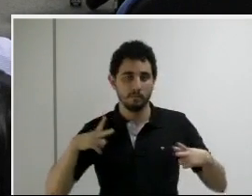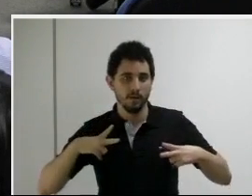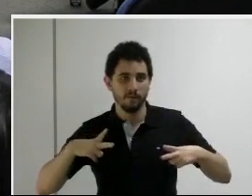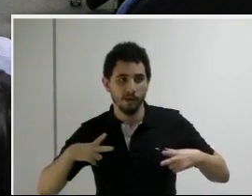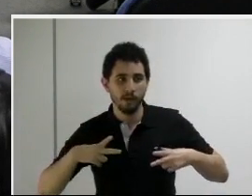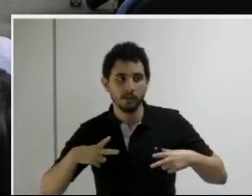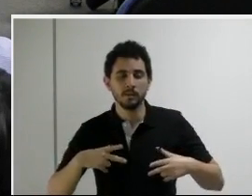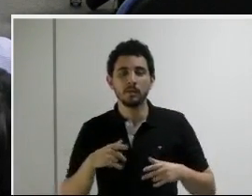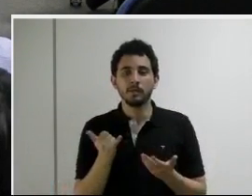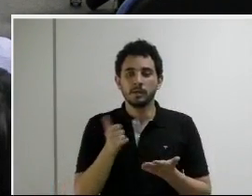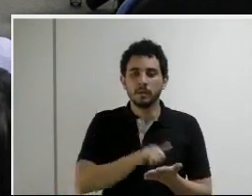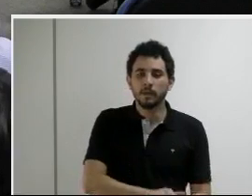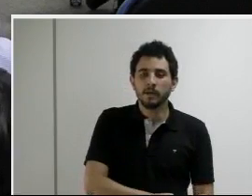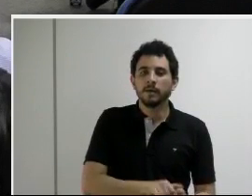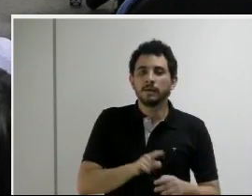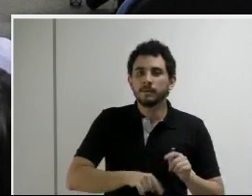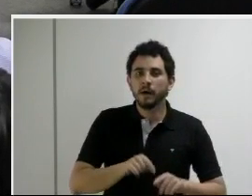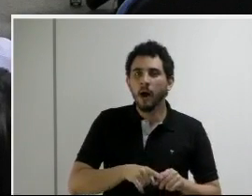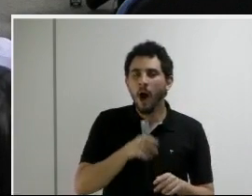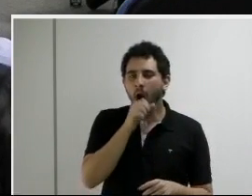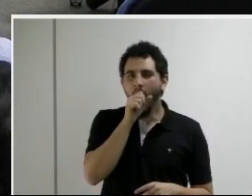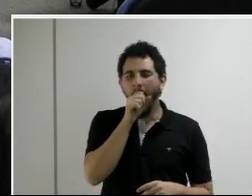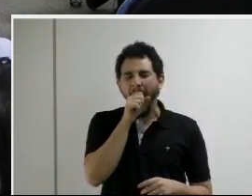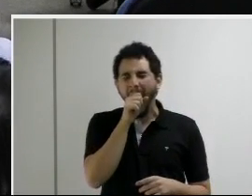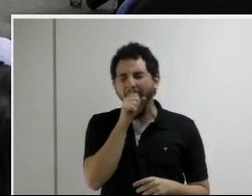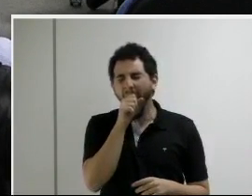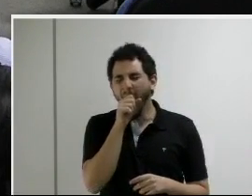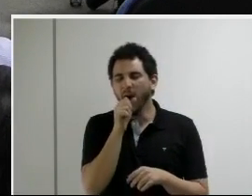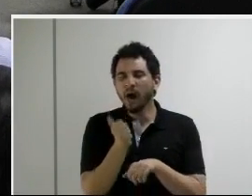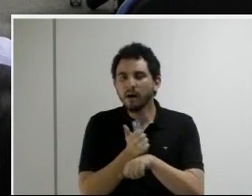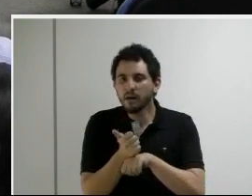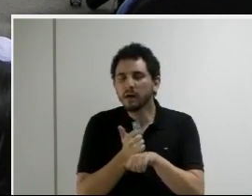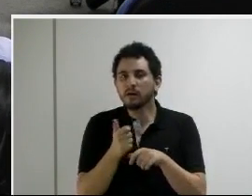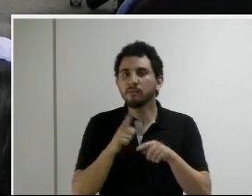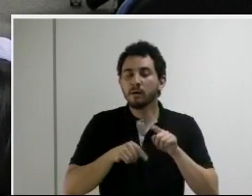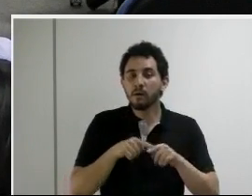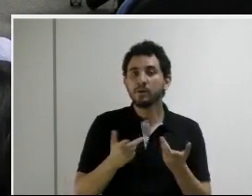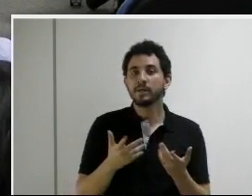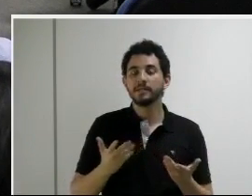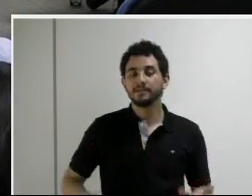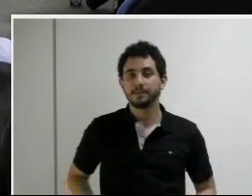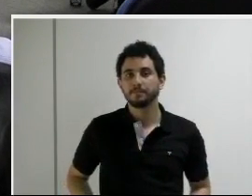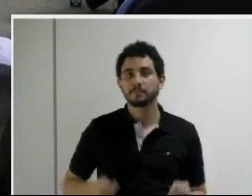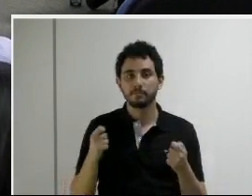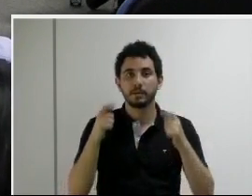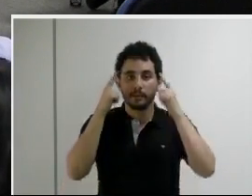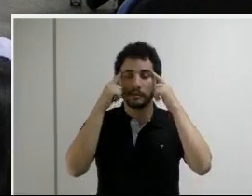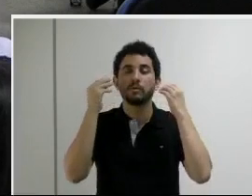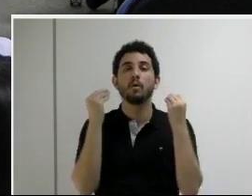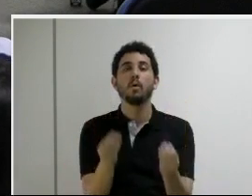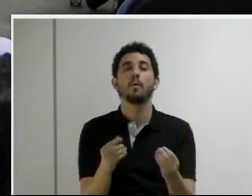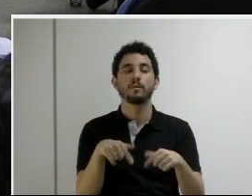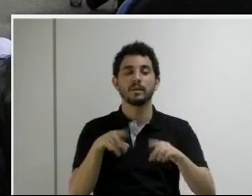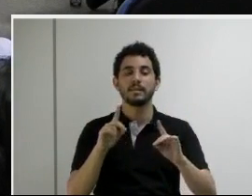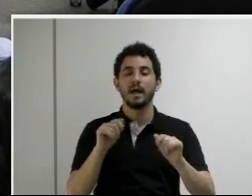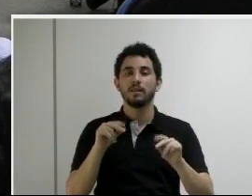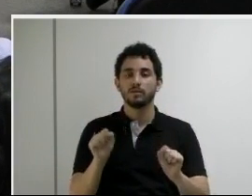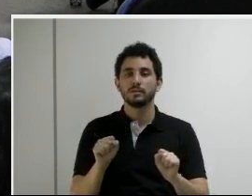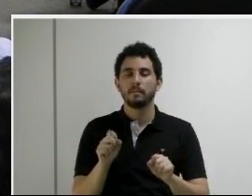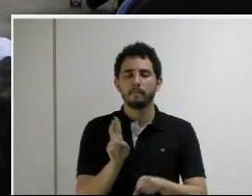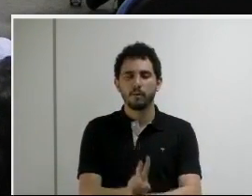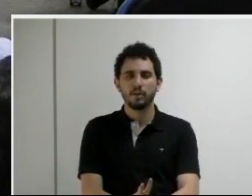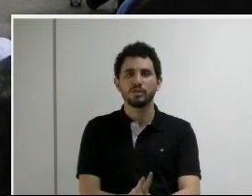implementação de uma ferramenta, de uma melhoria, num projeto de concepção de um produto ou de um serviço, já tem que pensar em como que esses dados vão ser protegidos, como que eles vão